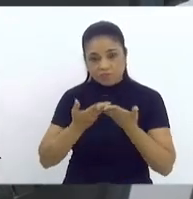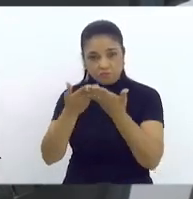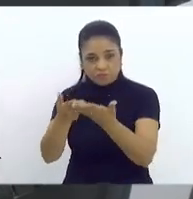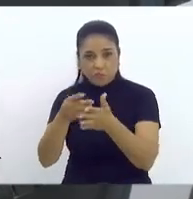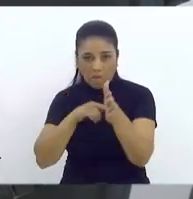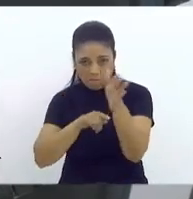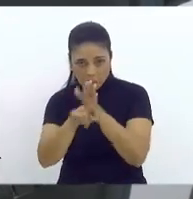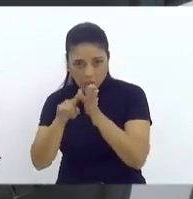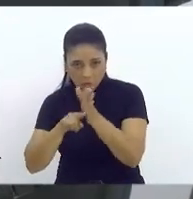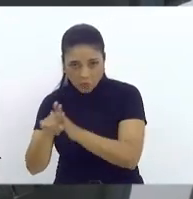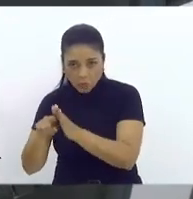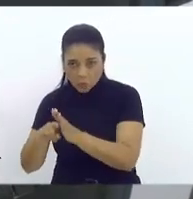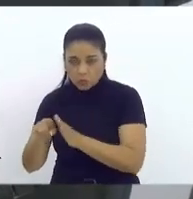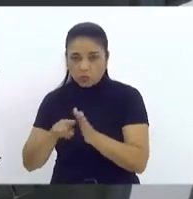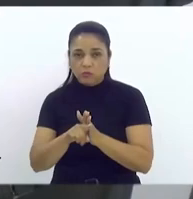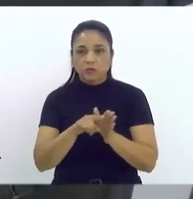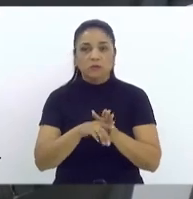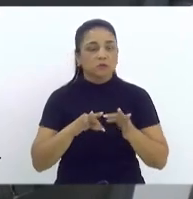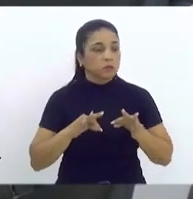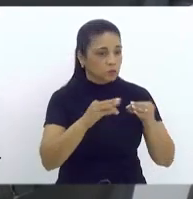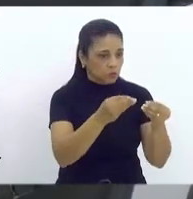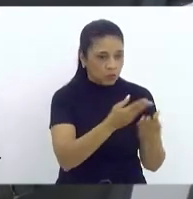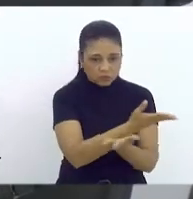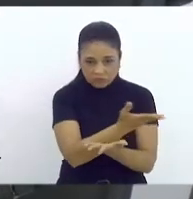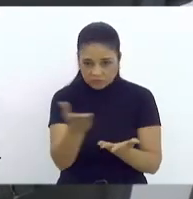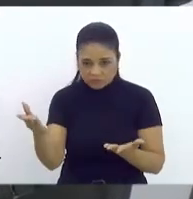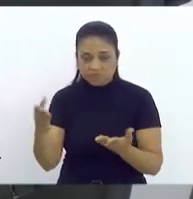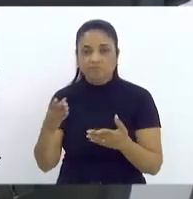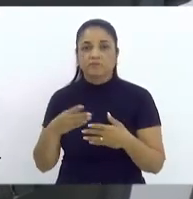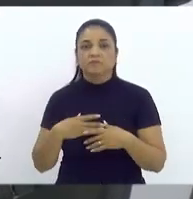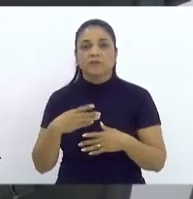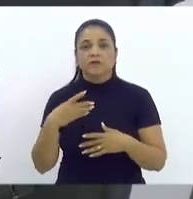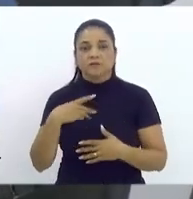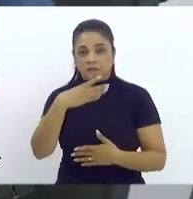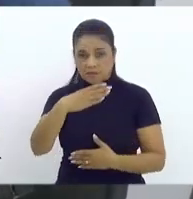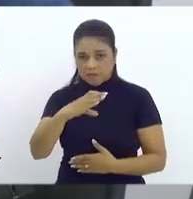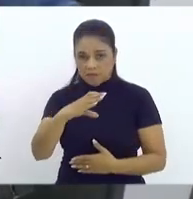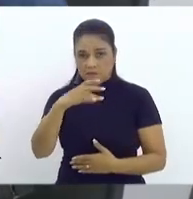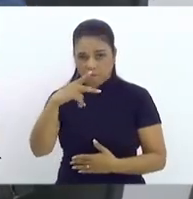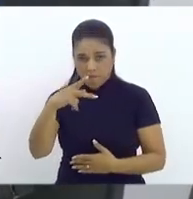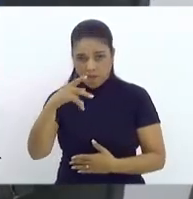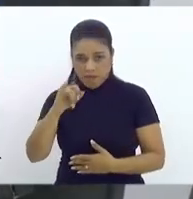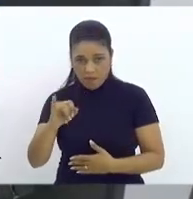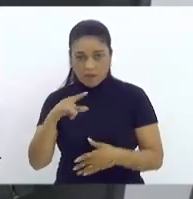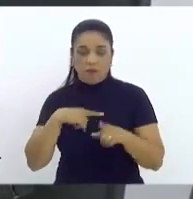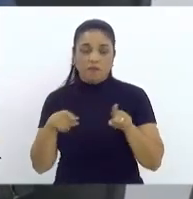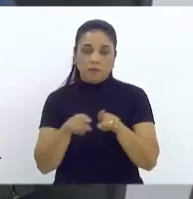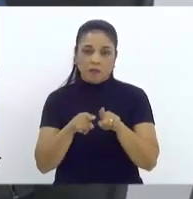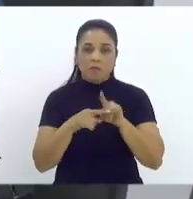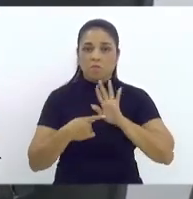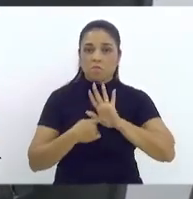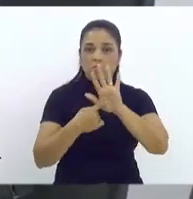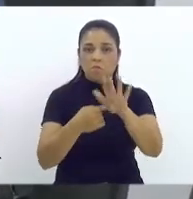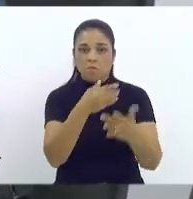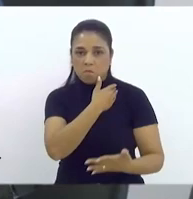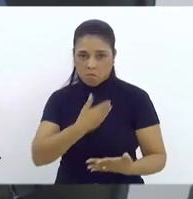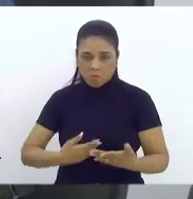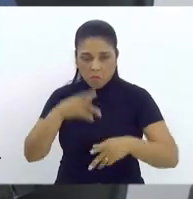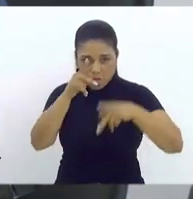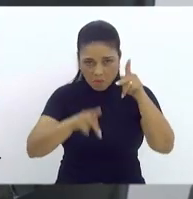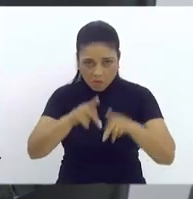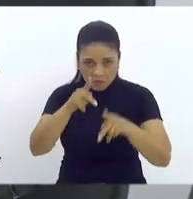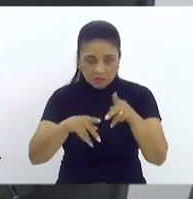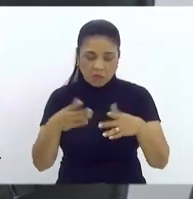vou encaminhá-los a todos os membros da CPI. E, por consequência, também tornar público para uma resposta da empresa, que pode ser nessa